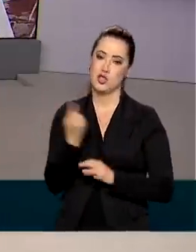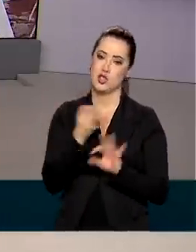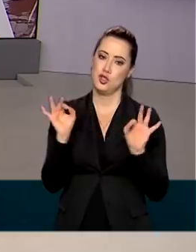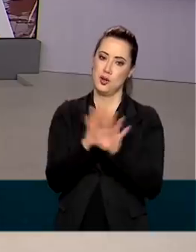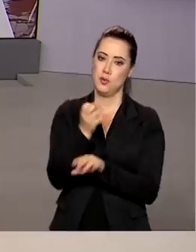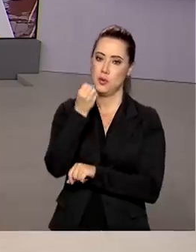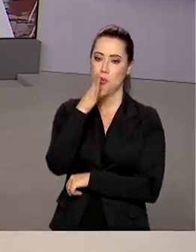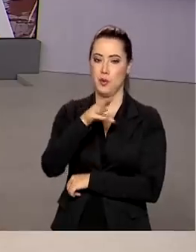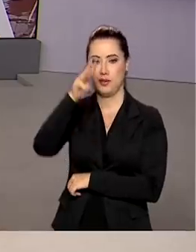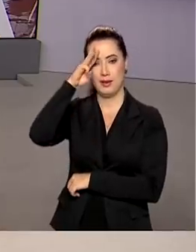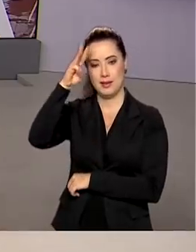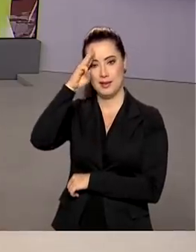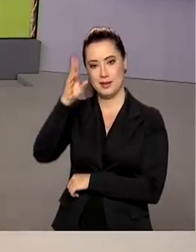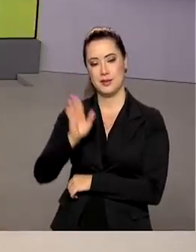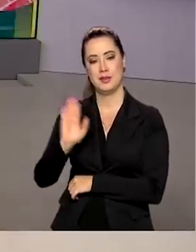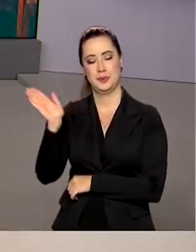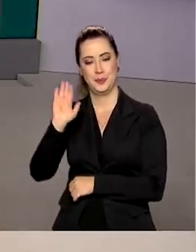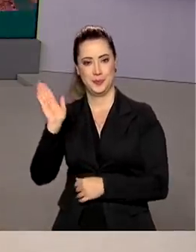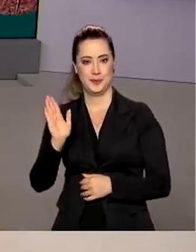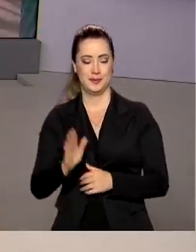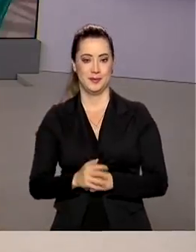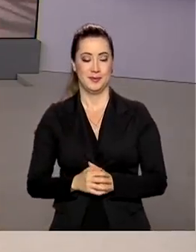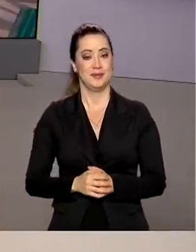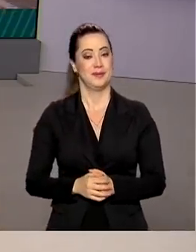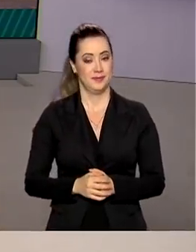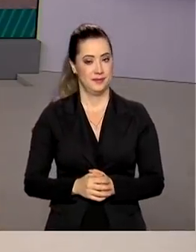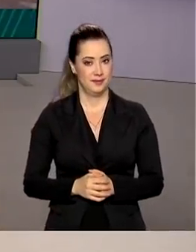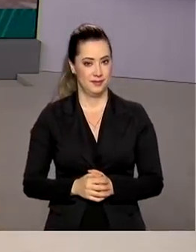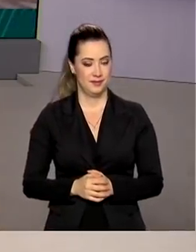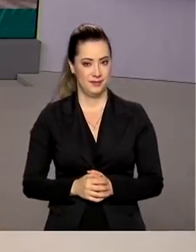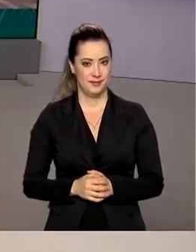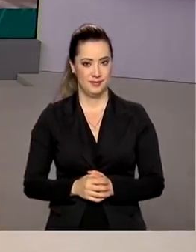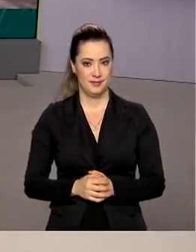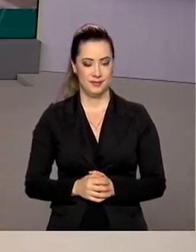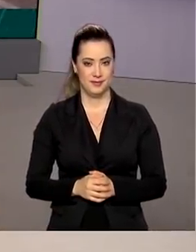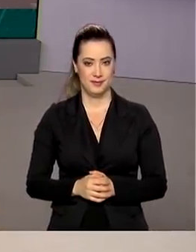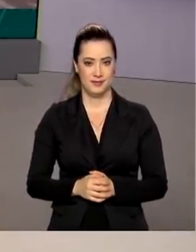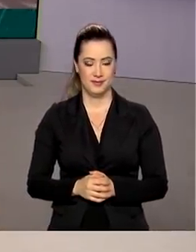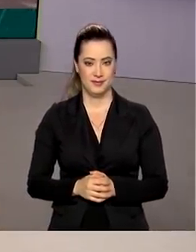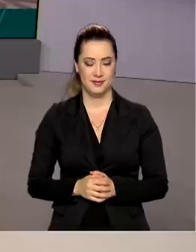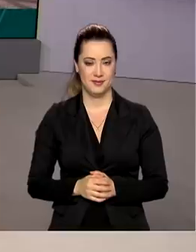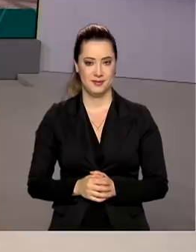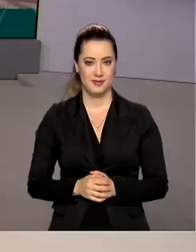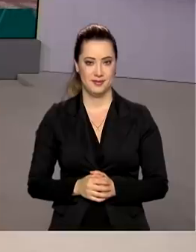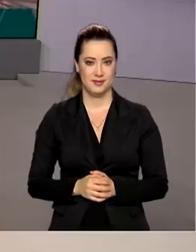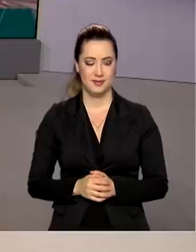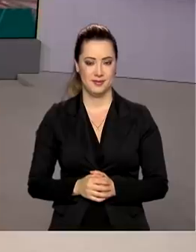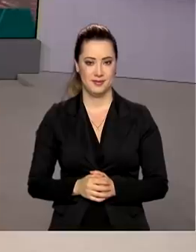Uma ótima terça-feira para você. Bom descanso e nos vemos amanhã. Até lá. Tchau, tchau.